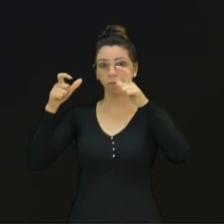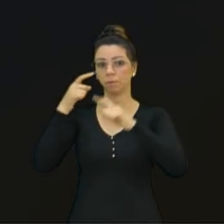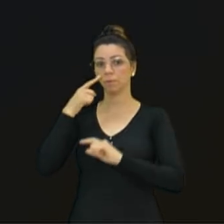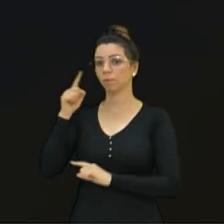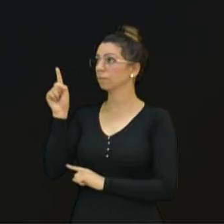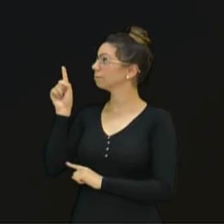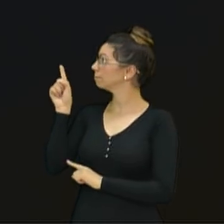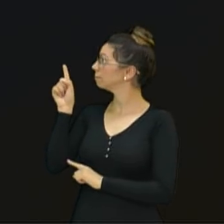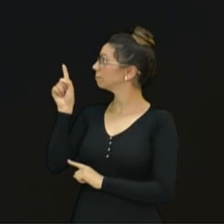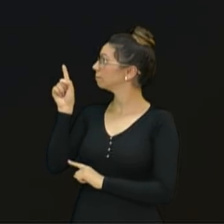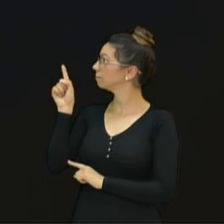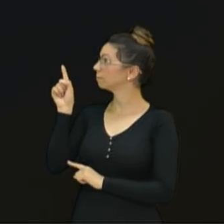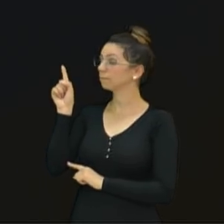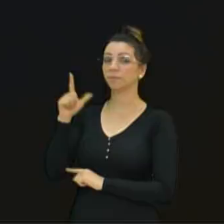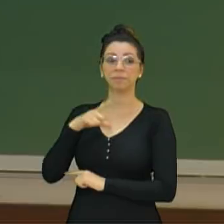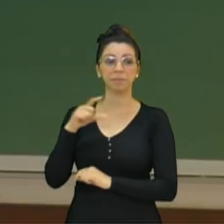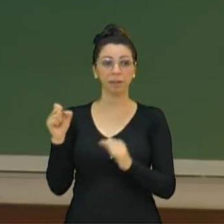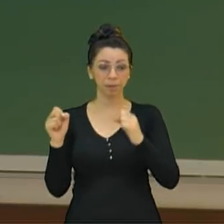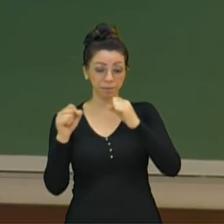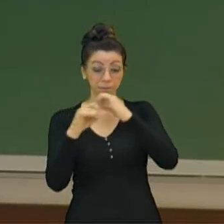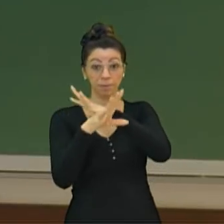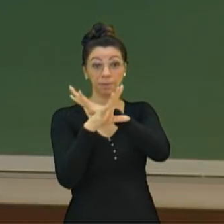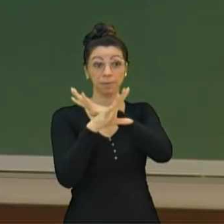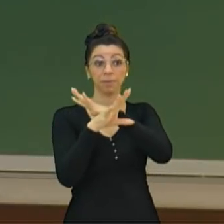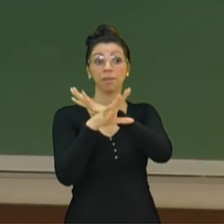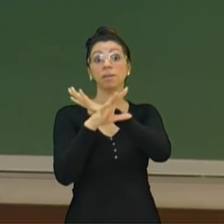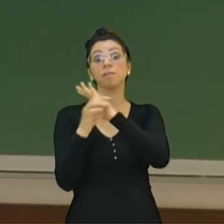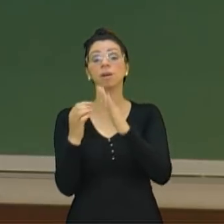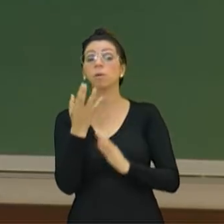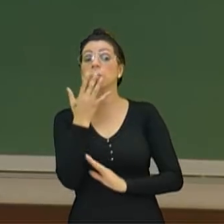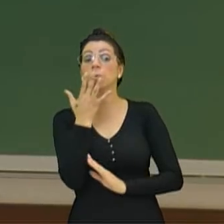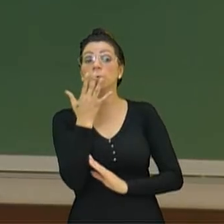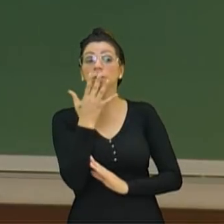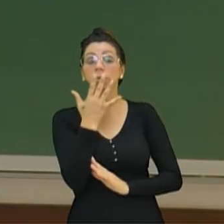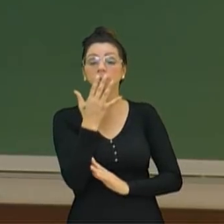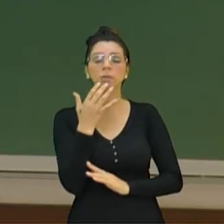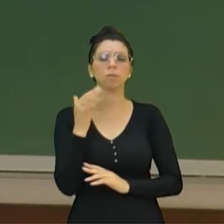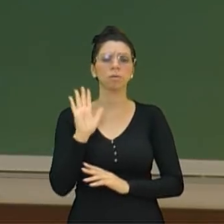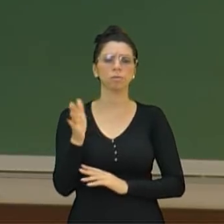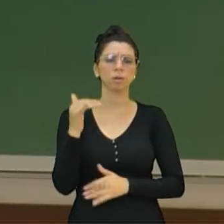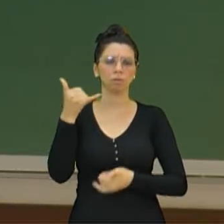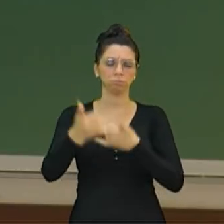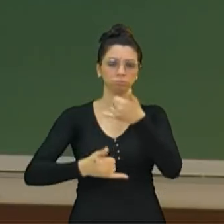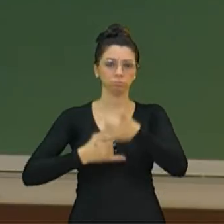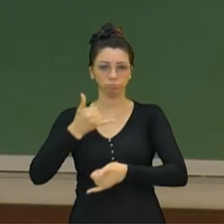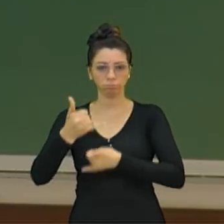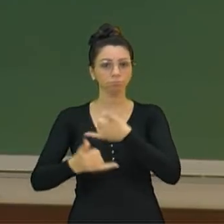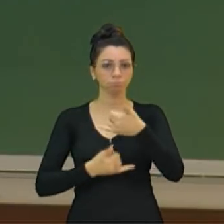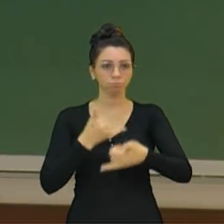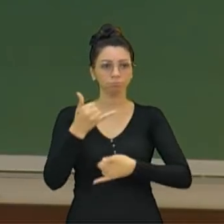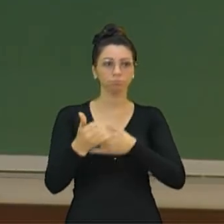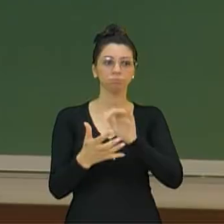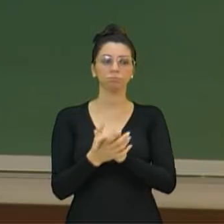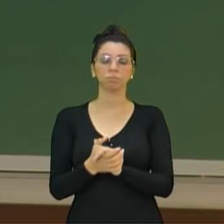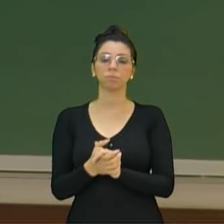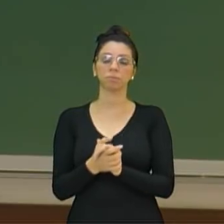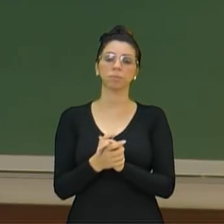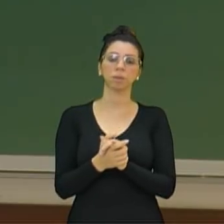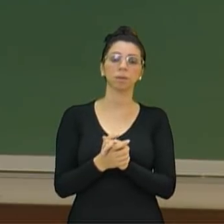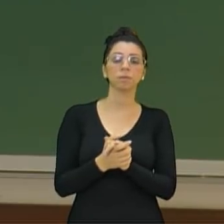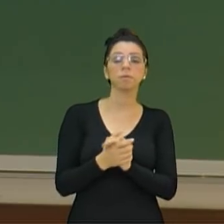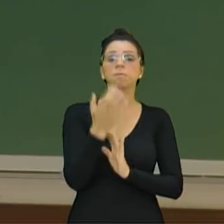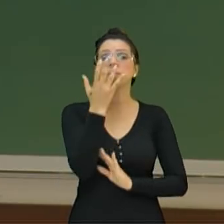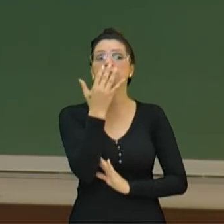microscopia, aqui eu tenho os neurônios e nós vamos pintando. Então eu joguei um pouquinho para preparar essa aula para vocês. E conforme eu for